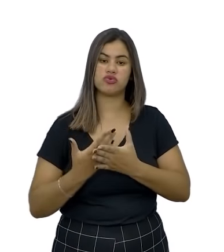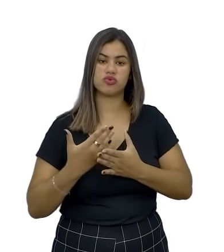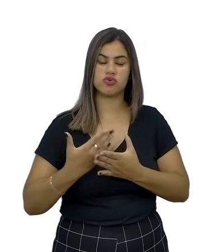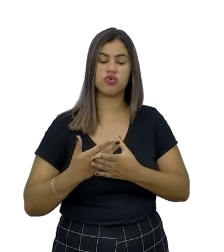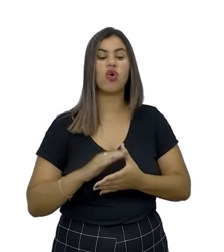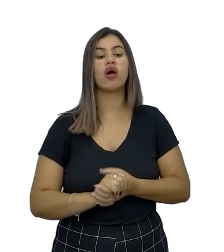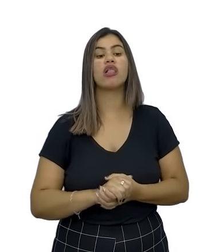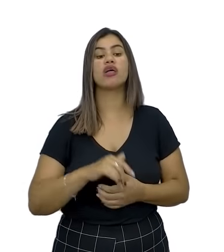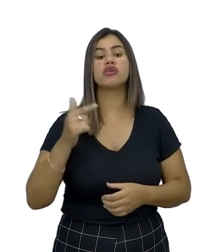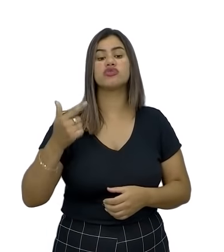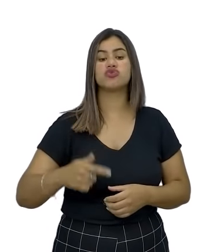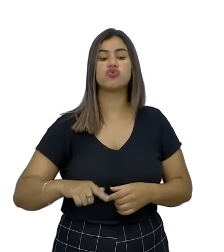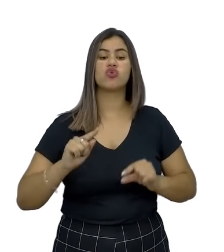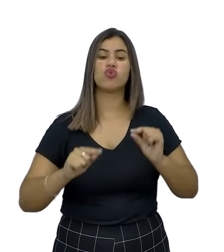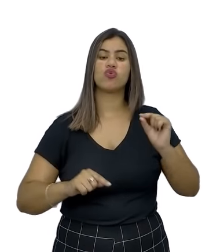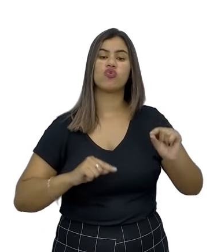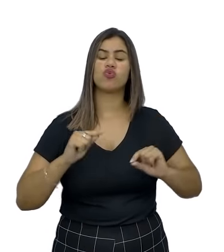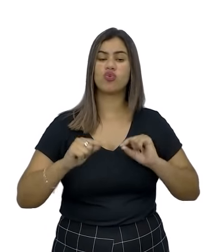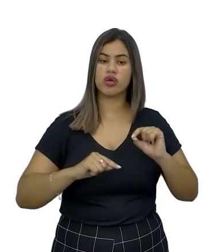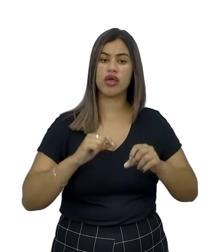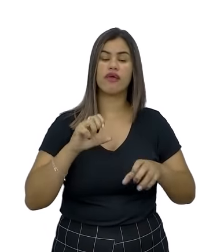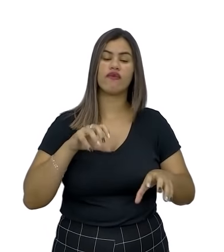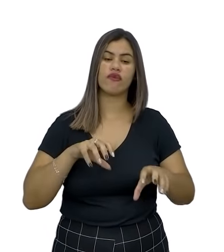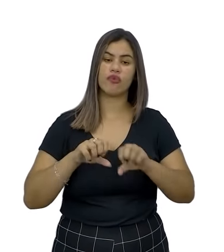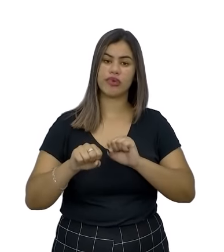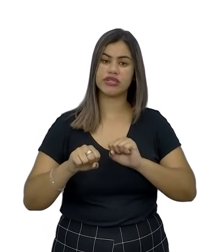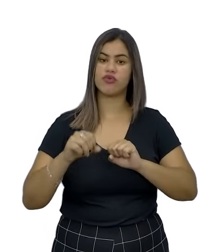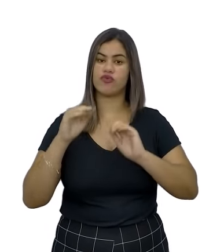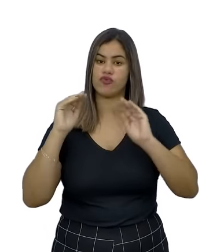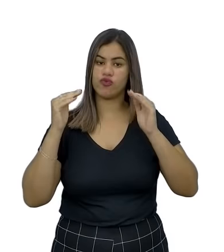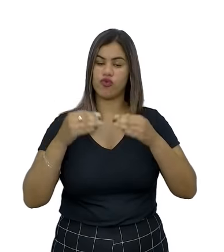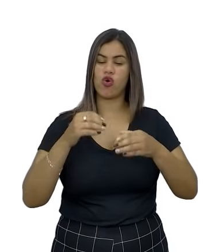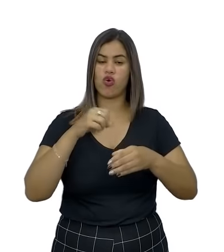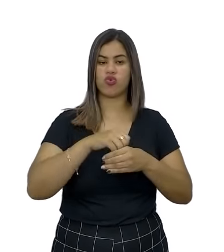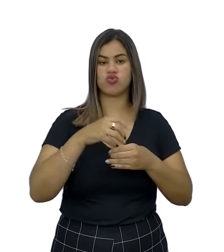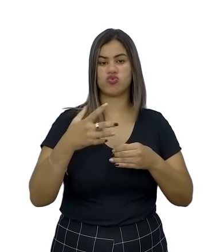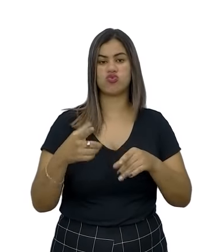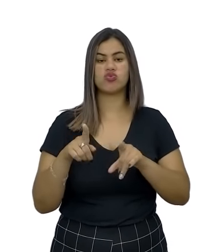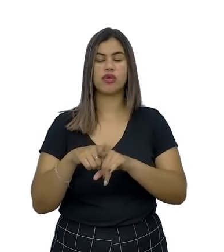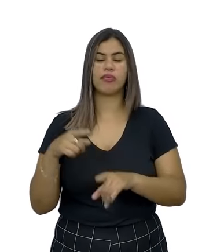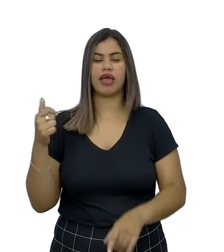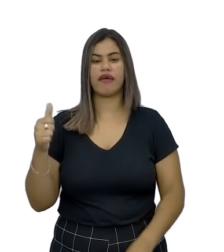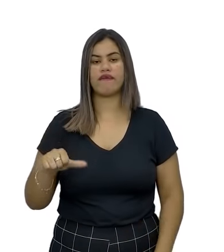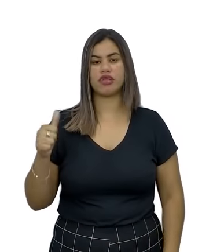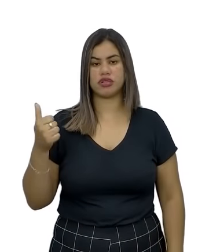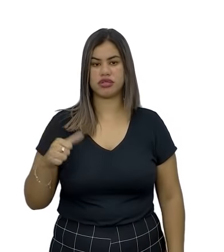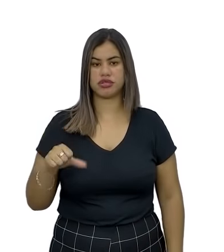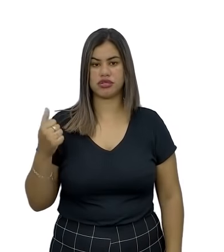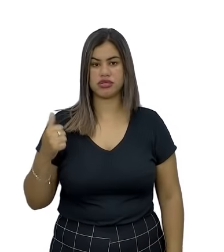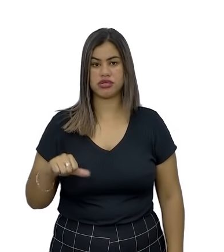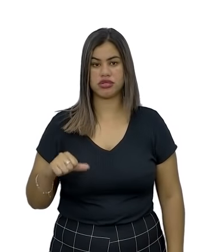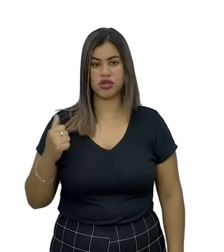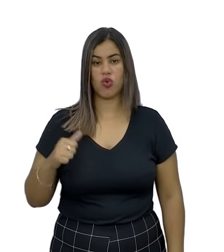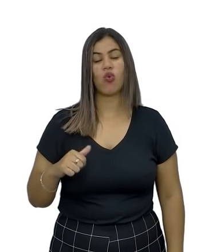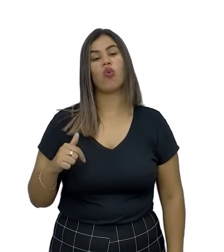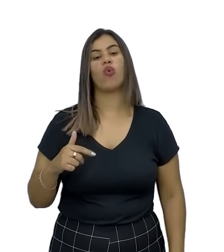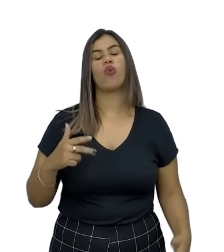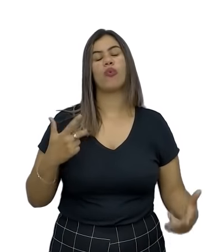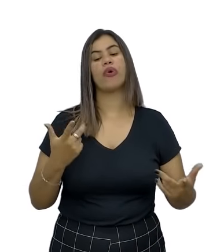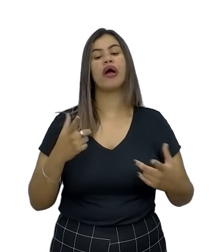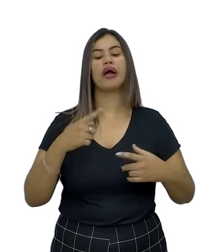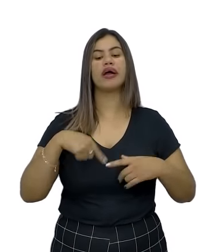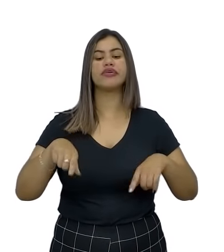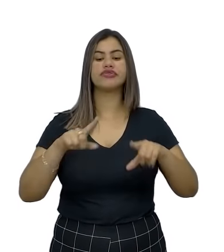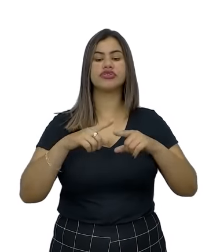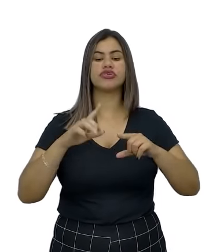numa formação focada nesses materiais e nas avaliações, porque nós já trouxemos aqui momentos